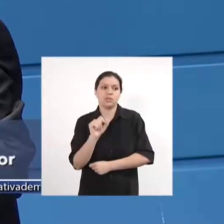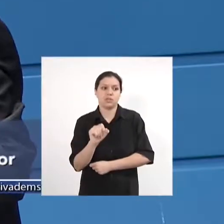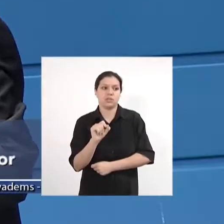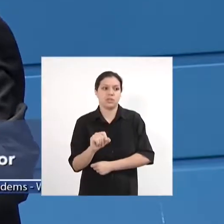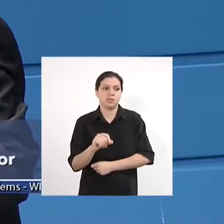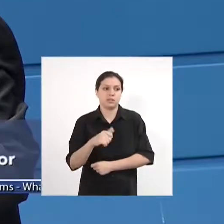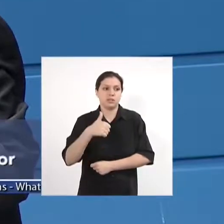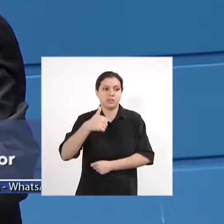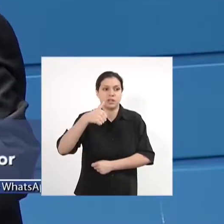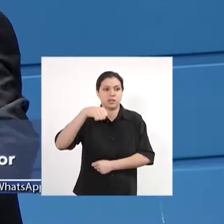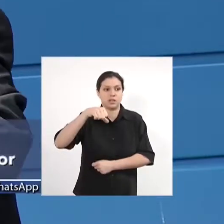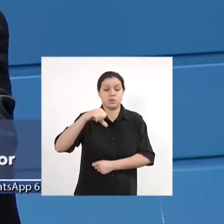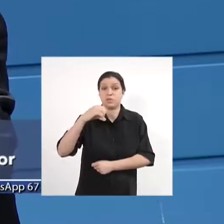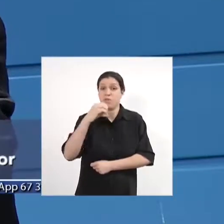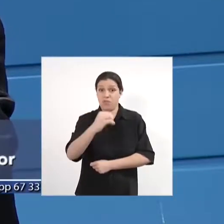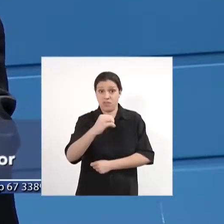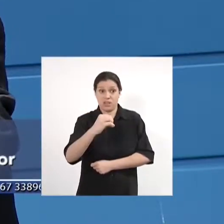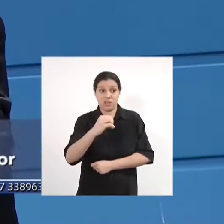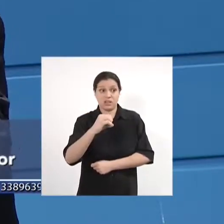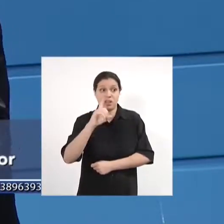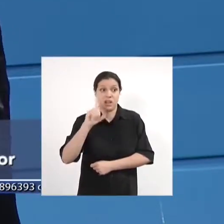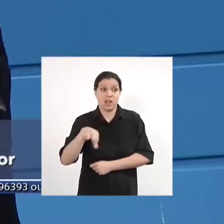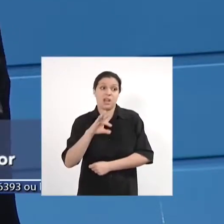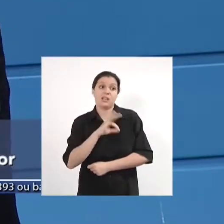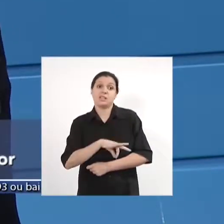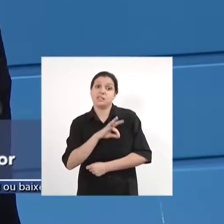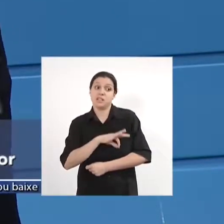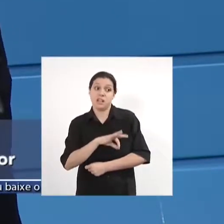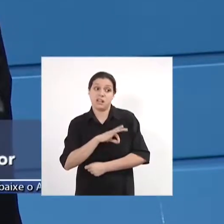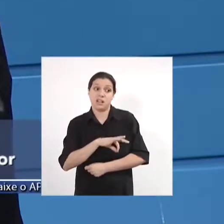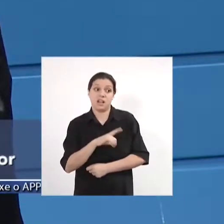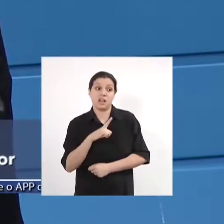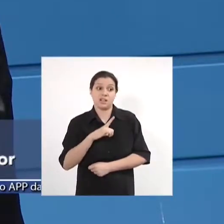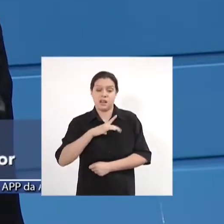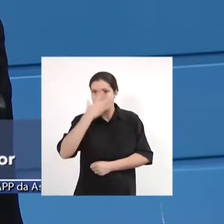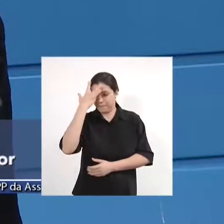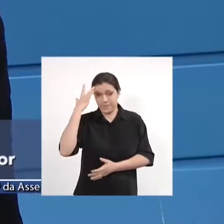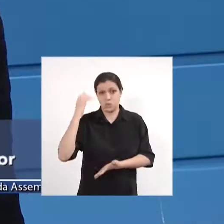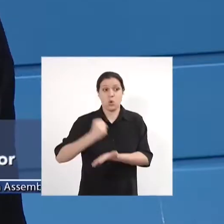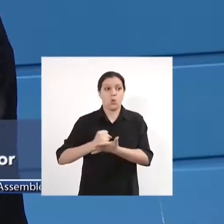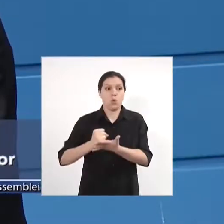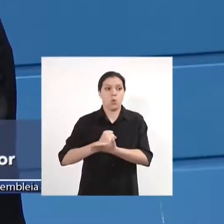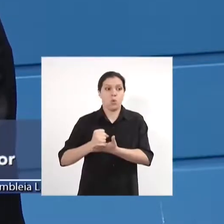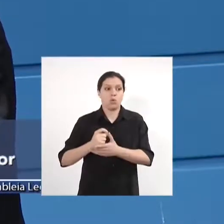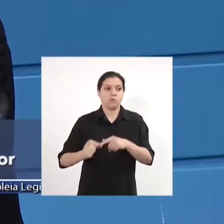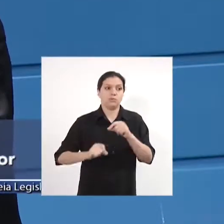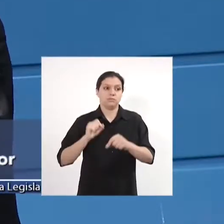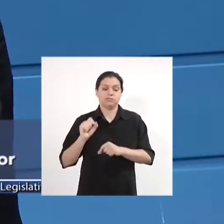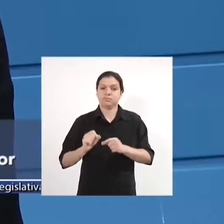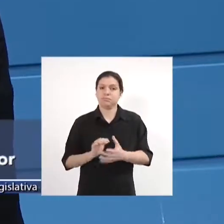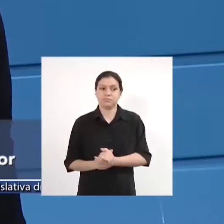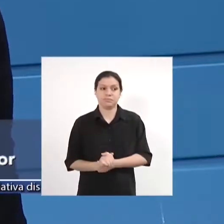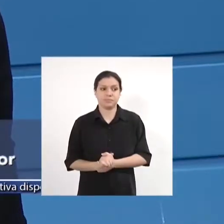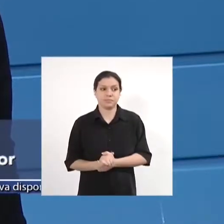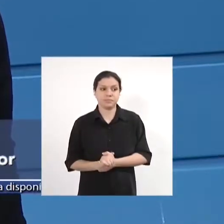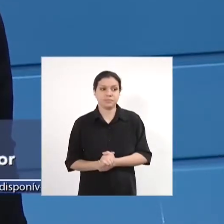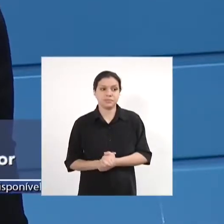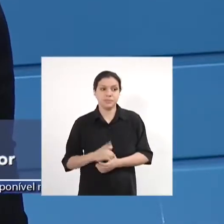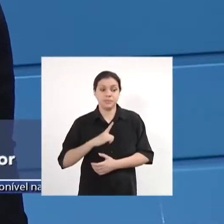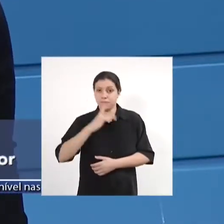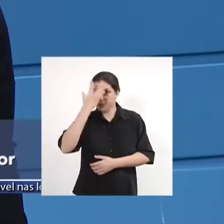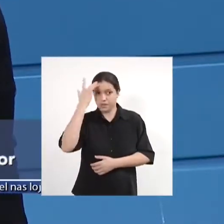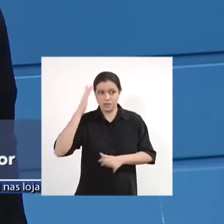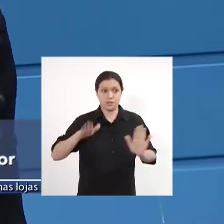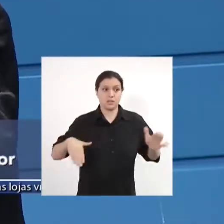190 é salário, e dentro do salário tem uma quantidade de gente contratada absurda. Tem pessoas em sala de